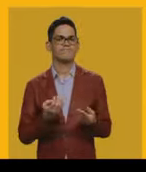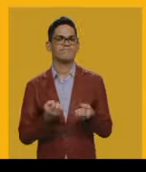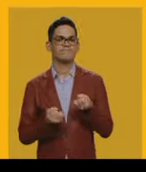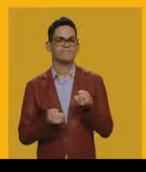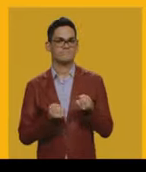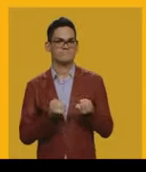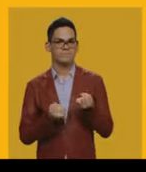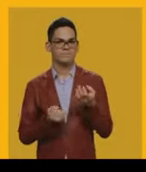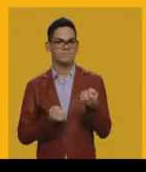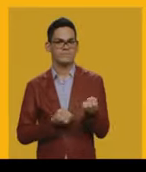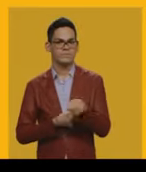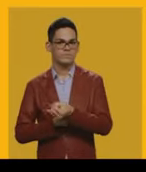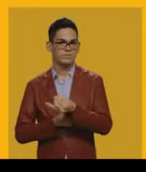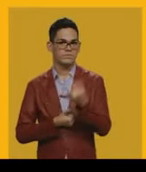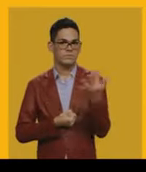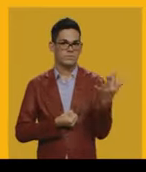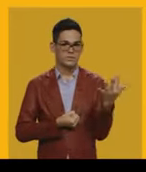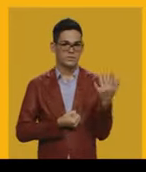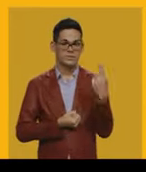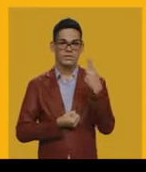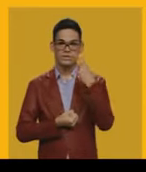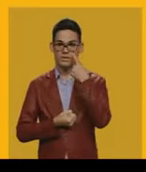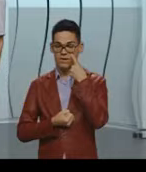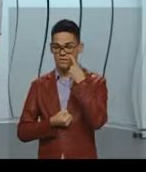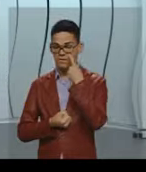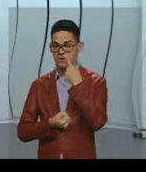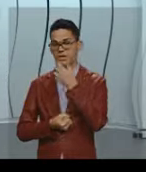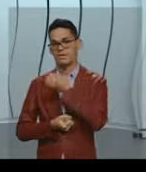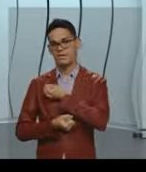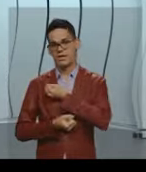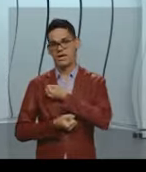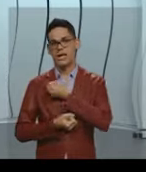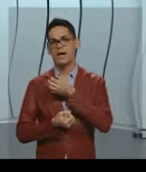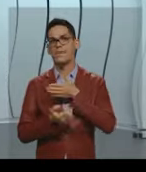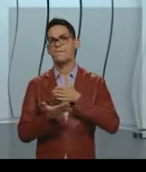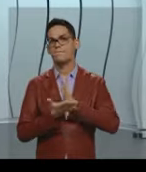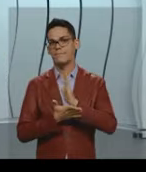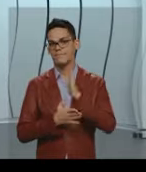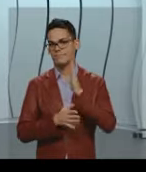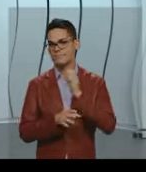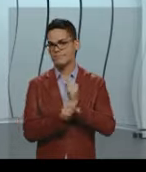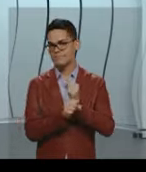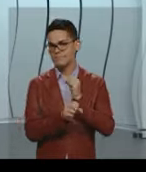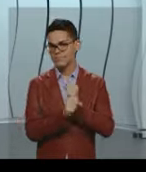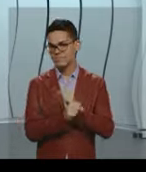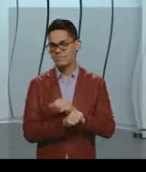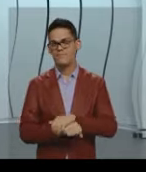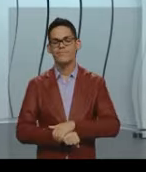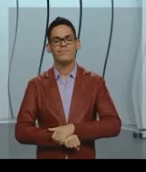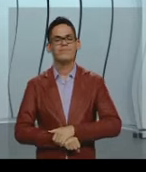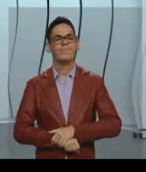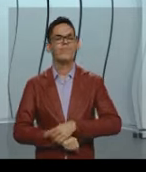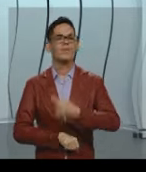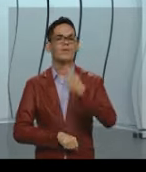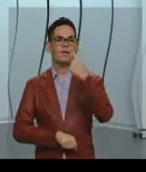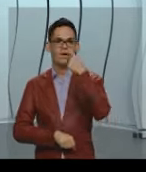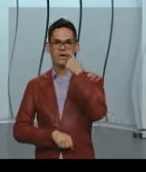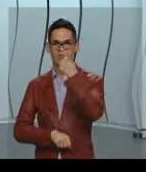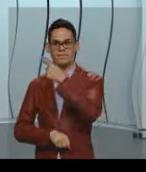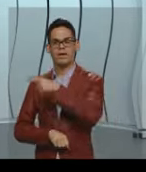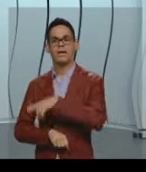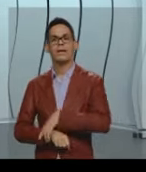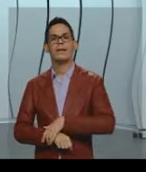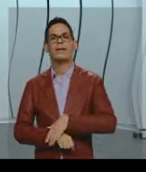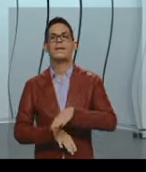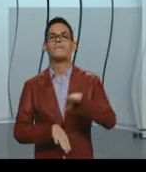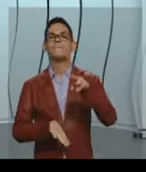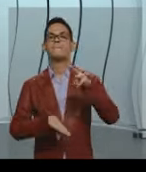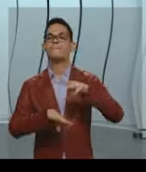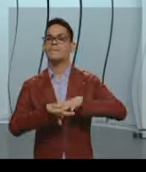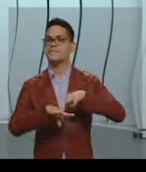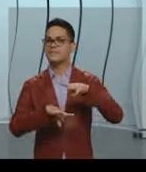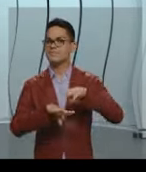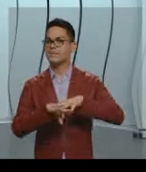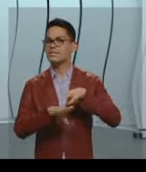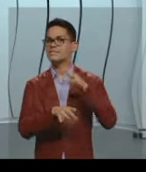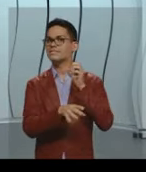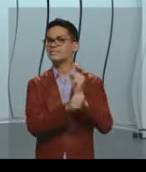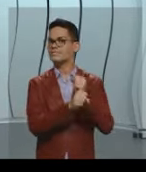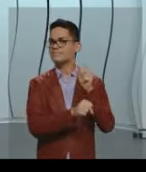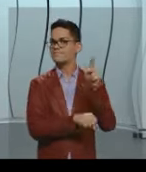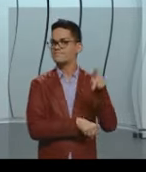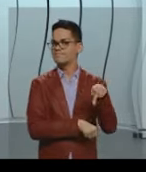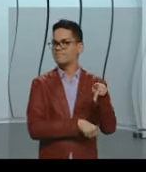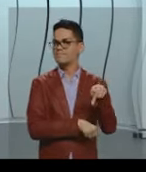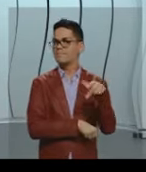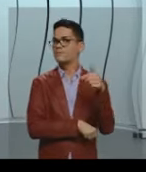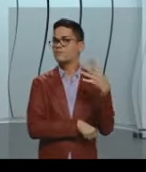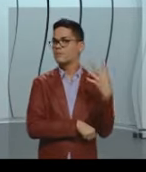E aí a gente pode obter essa média. Então, vamos ver lá na tabela os pesos. Ó. Matemática, o peso é 4.